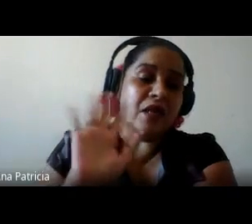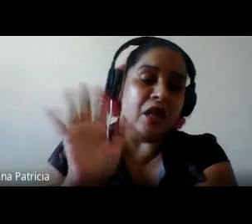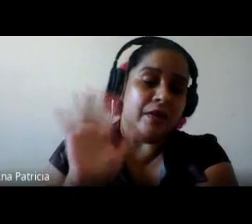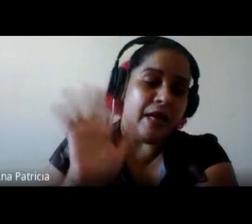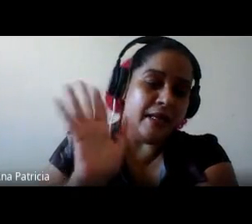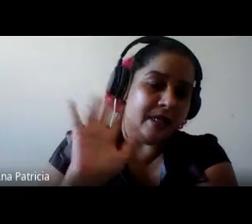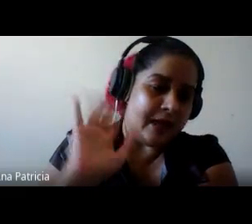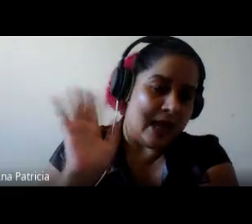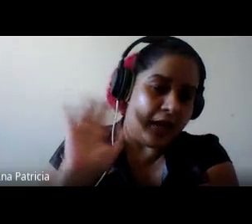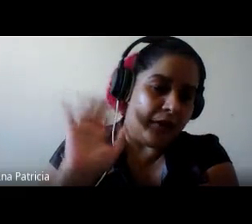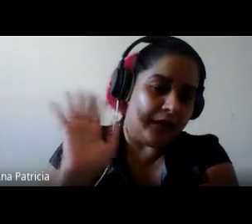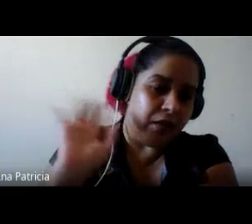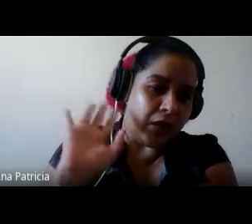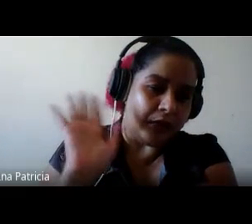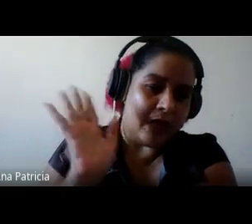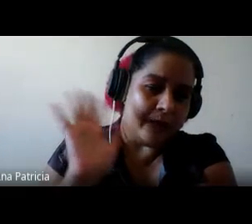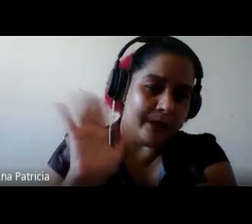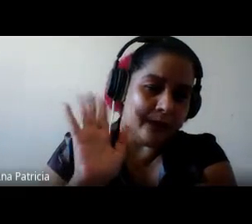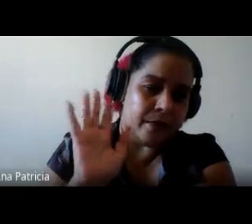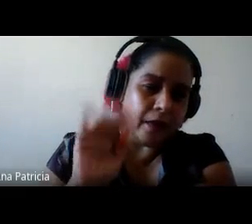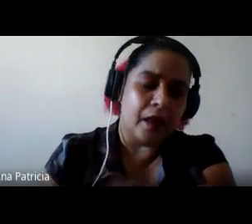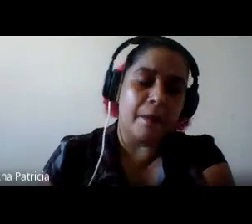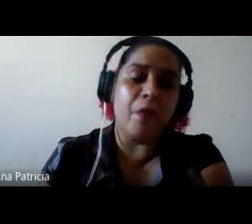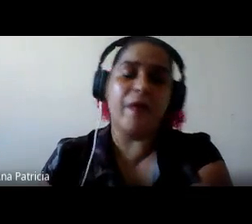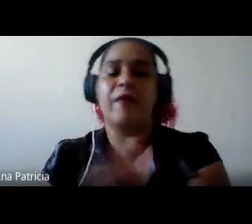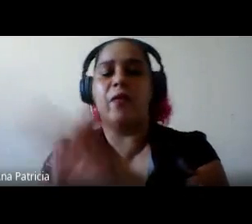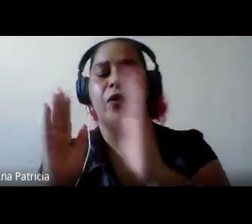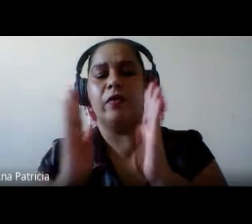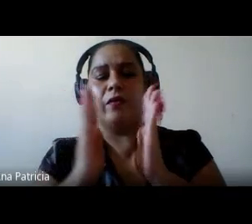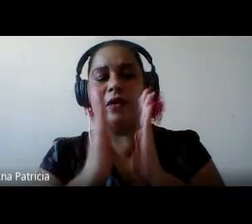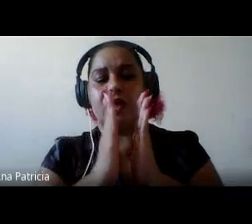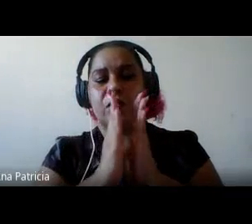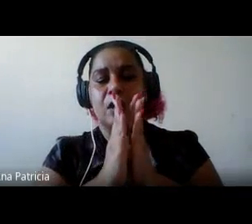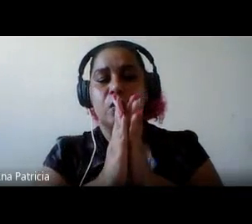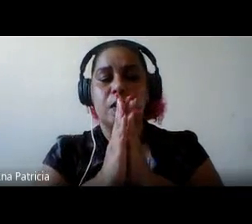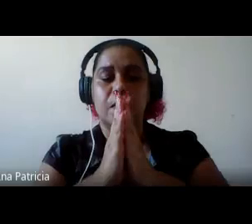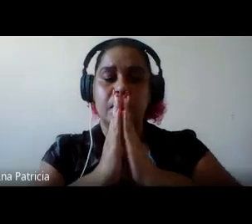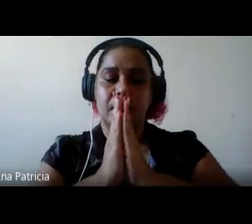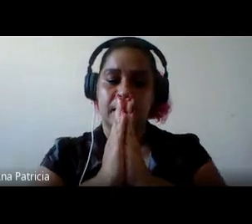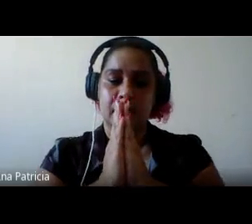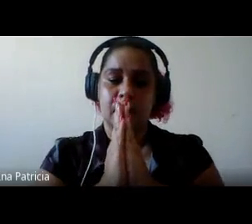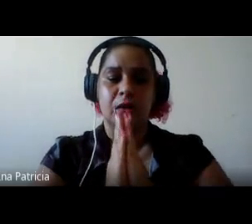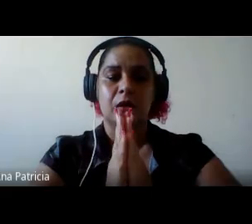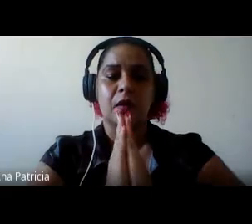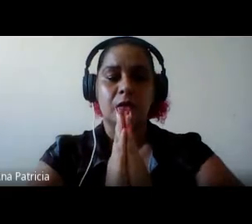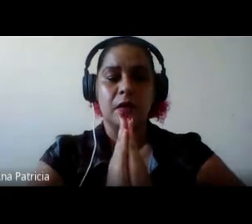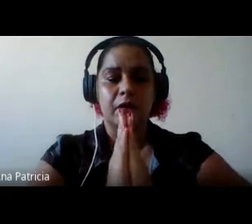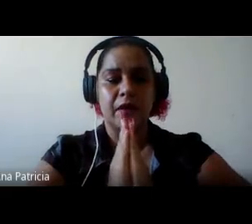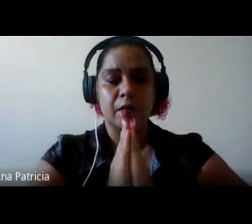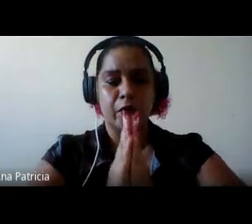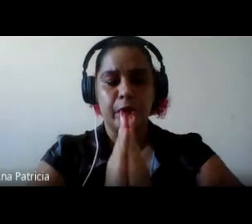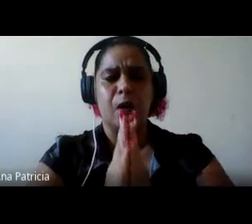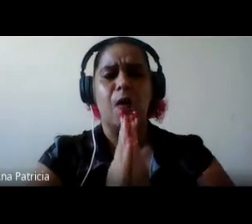Tchau, você já conhece, é convencional, tá? E, por favor, você junta as duas mãozinhas assim